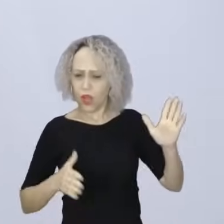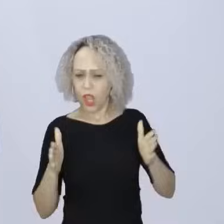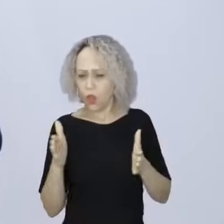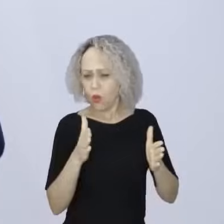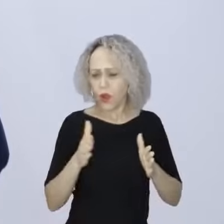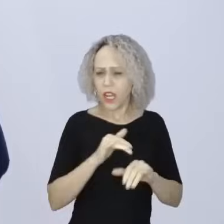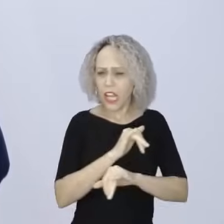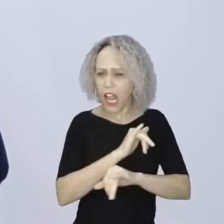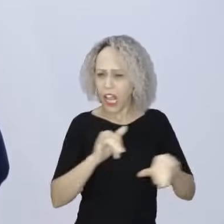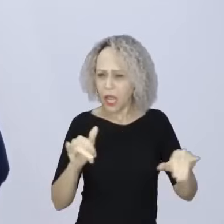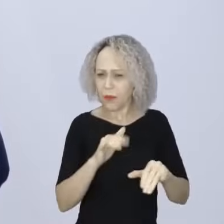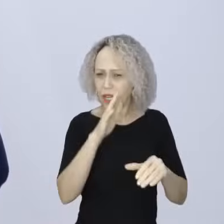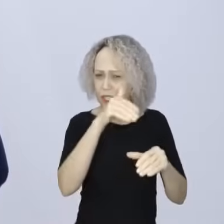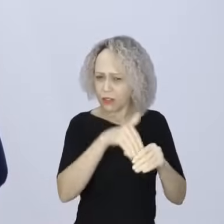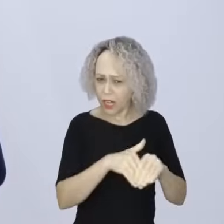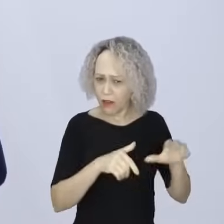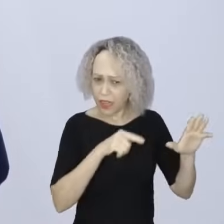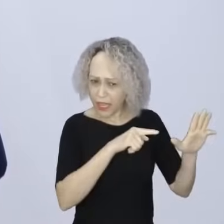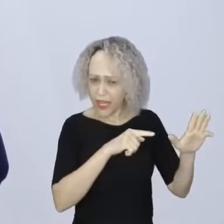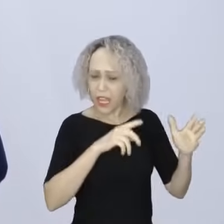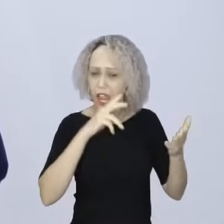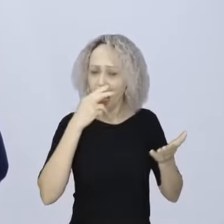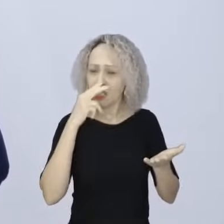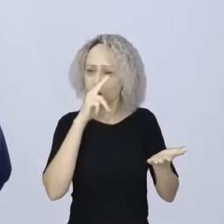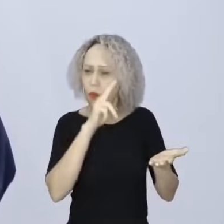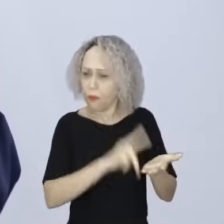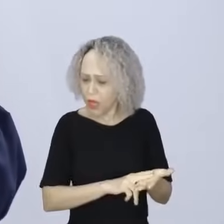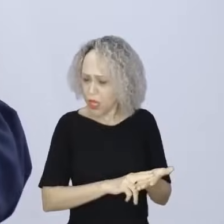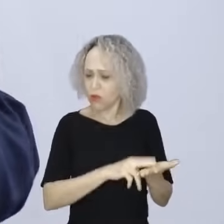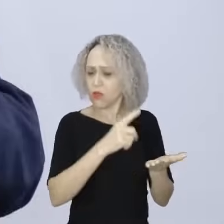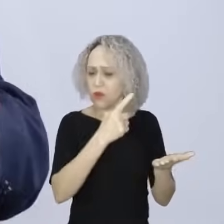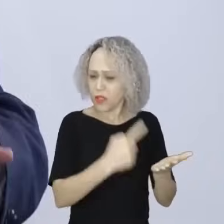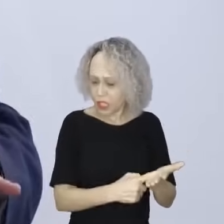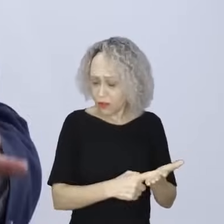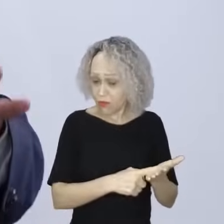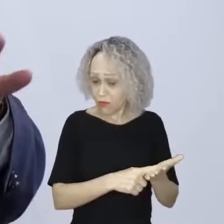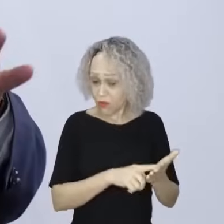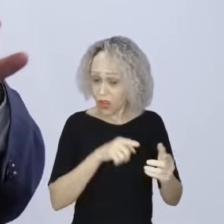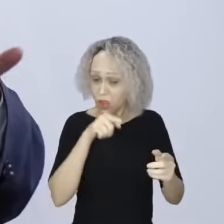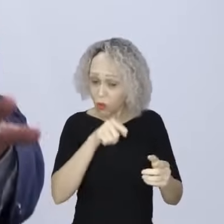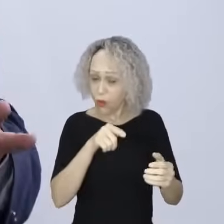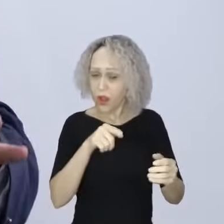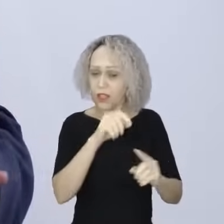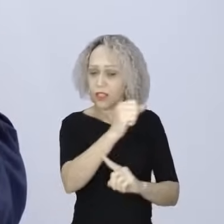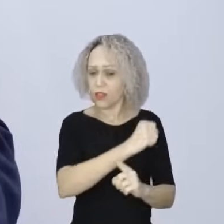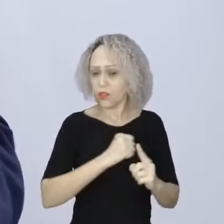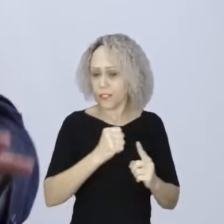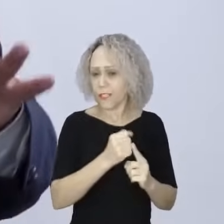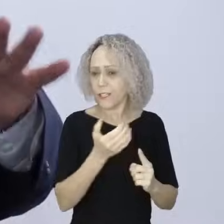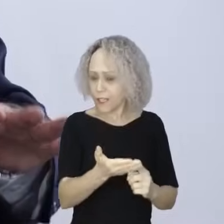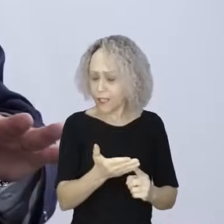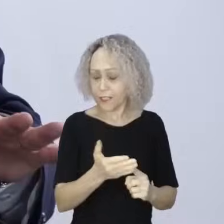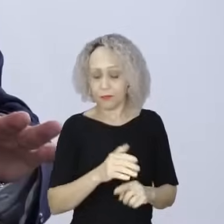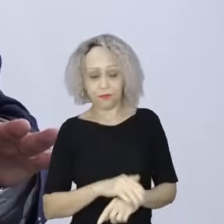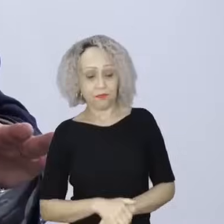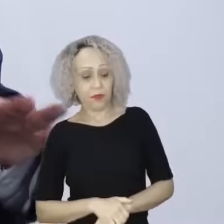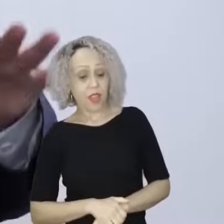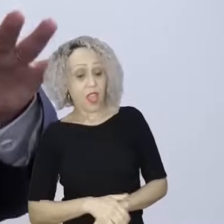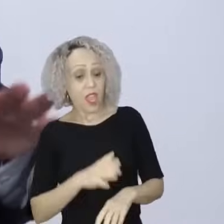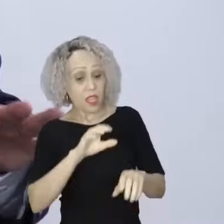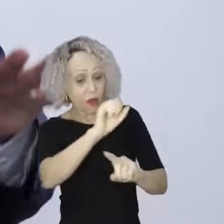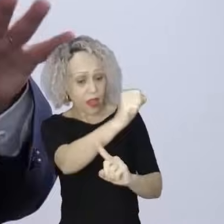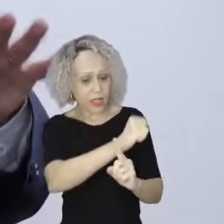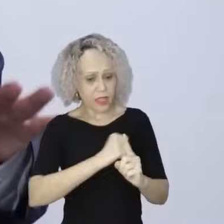ele assumiu o compromisso com a sociedade no processo eleitoral que o elegeu e tornou presidente. Então nós não podíamos fugir,